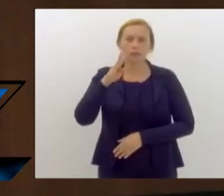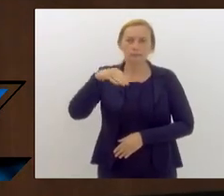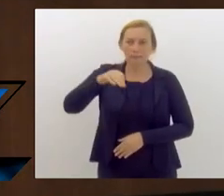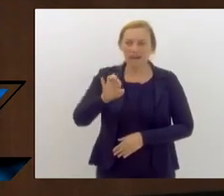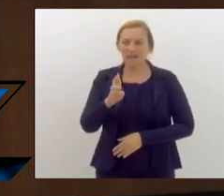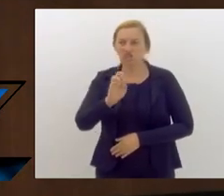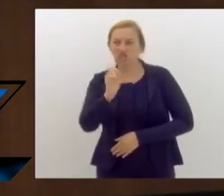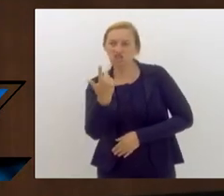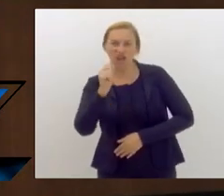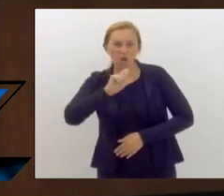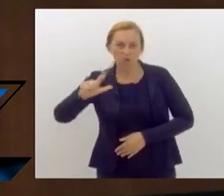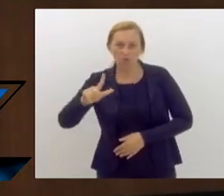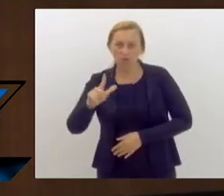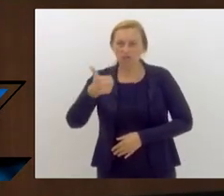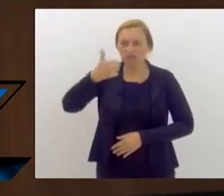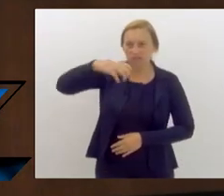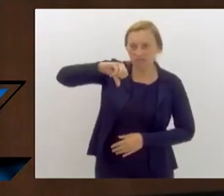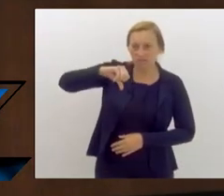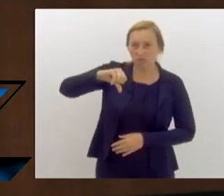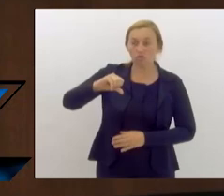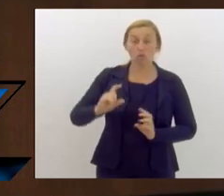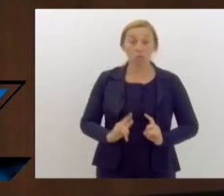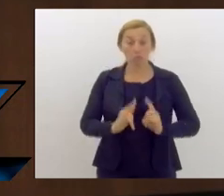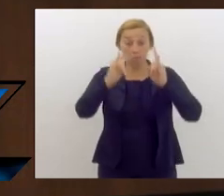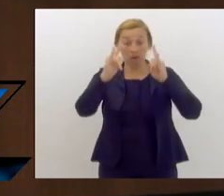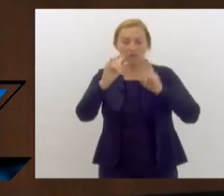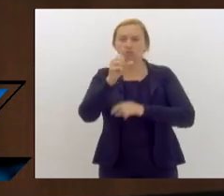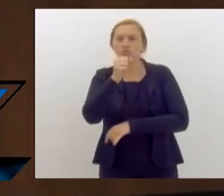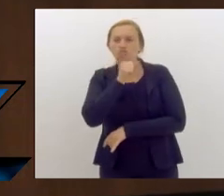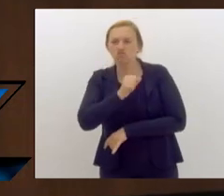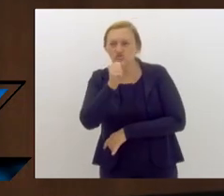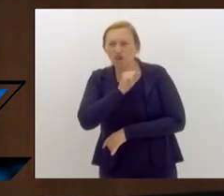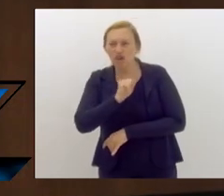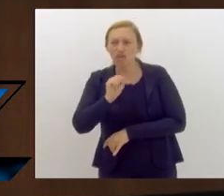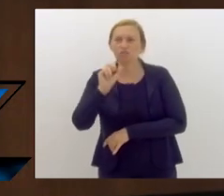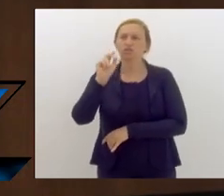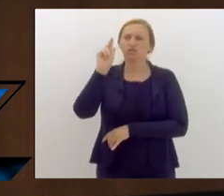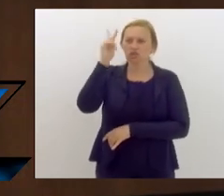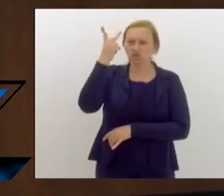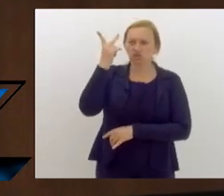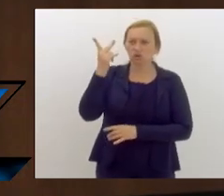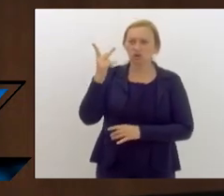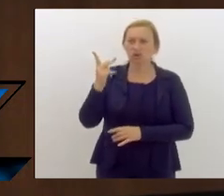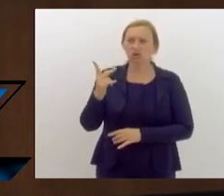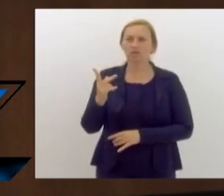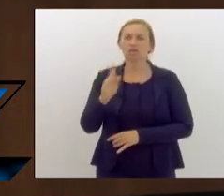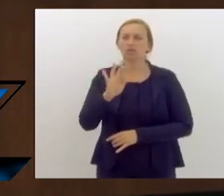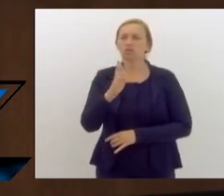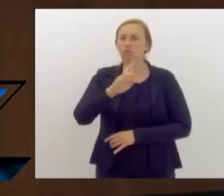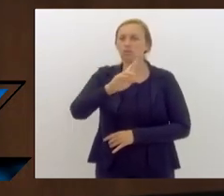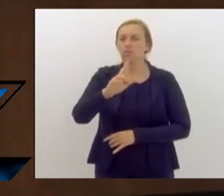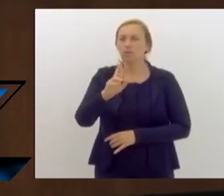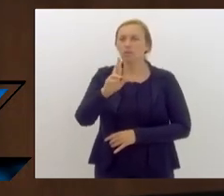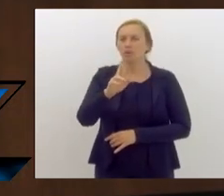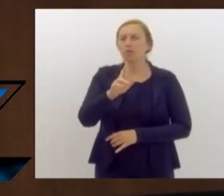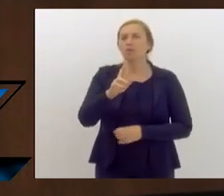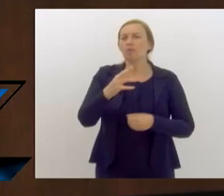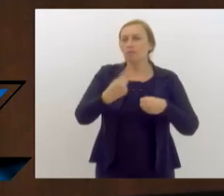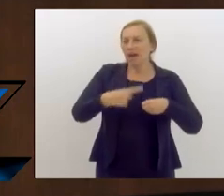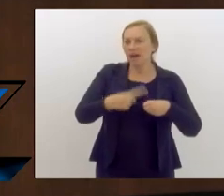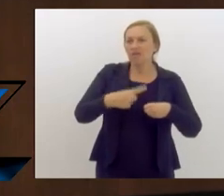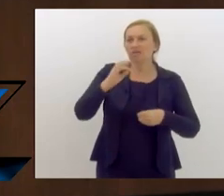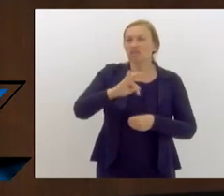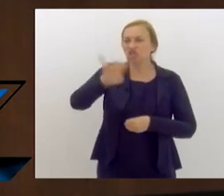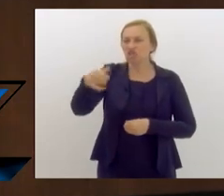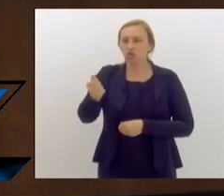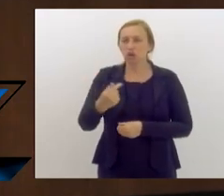19 da Costa um prédio histórico no coração do Rio de Janeiro no bairro da Tijuca onde eu moro que por ano